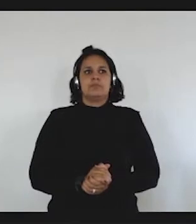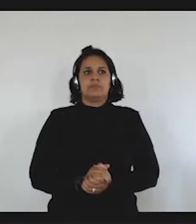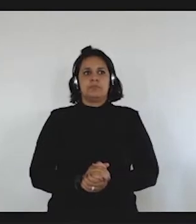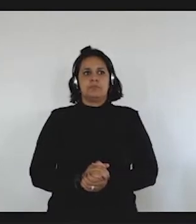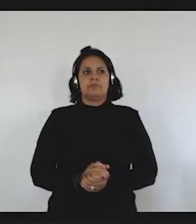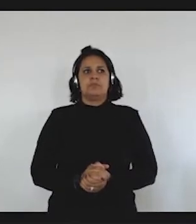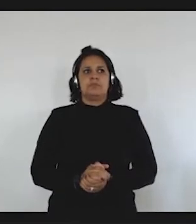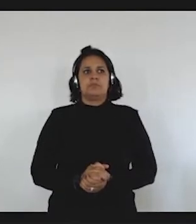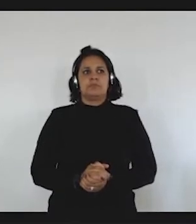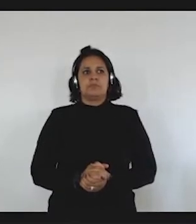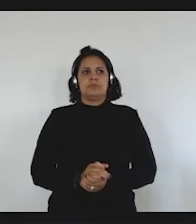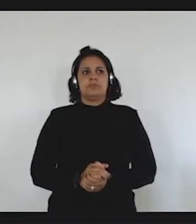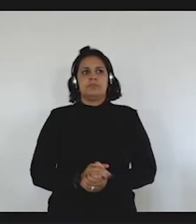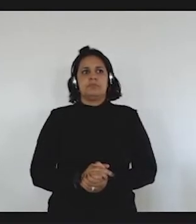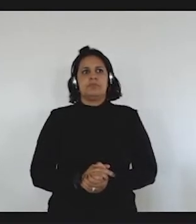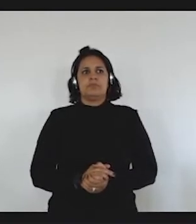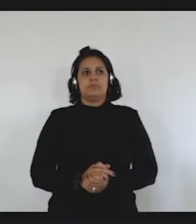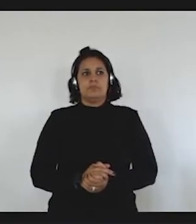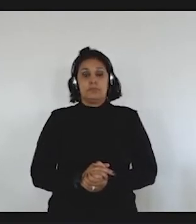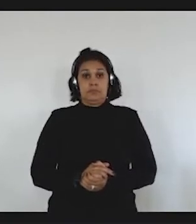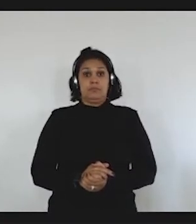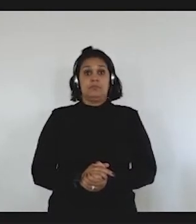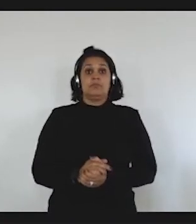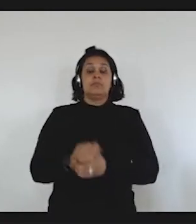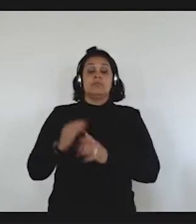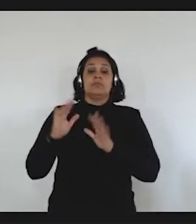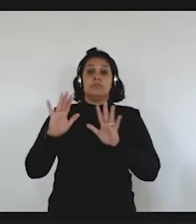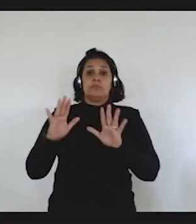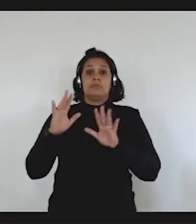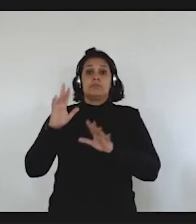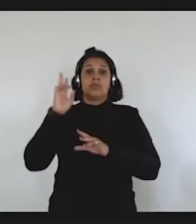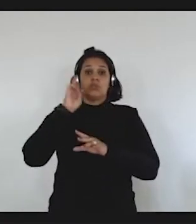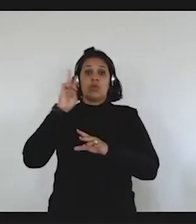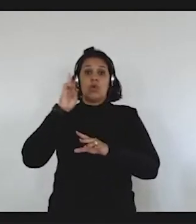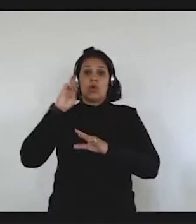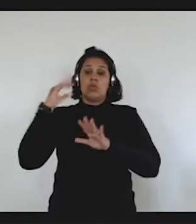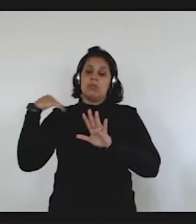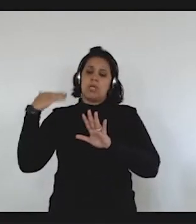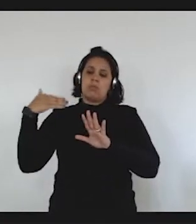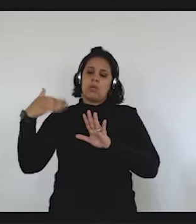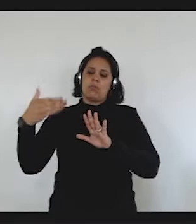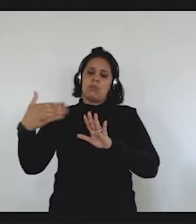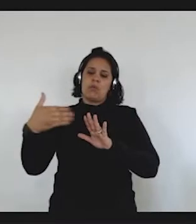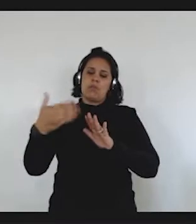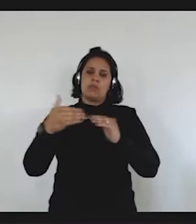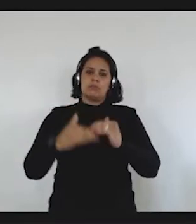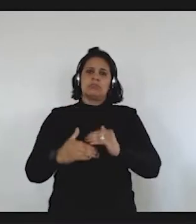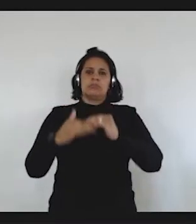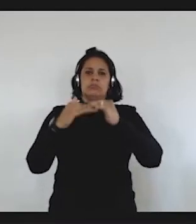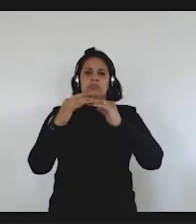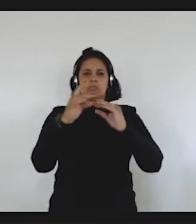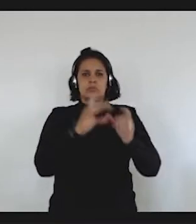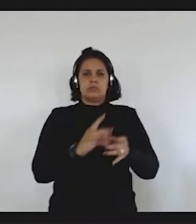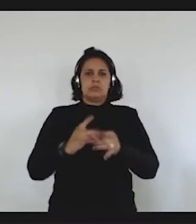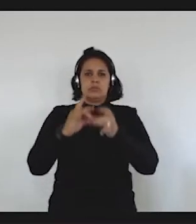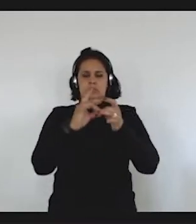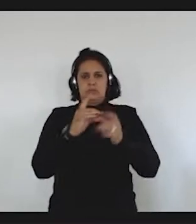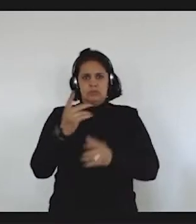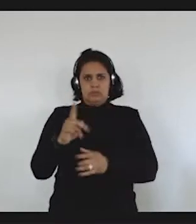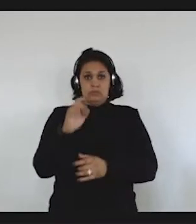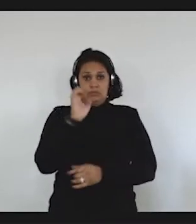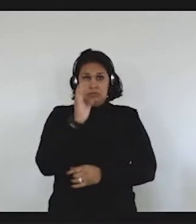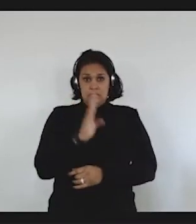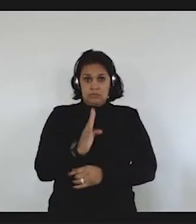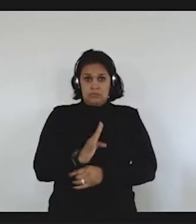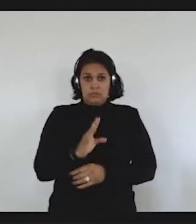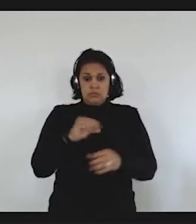contada sem a presença da OAB. Isso é uma grande verdade. Principalmente naquele período